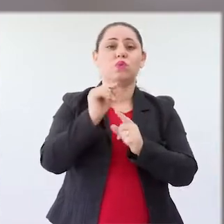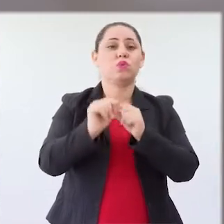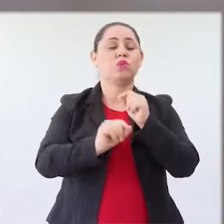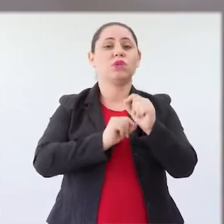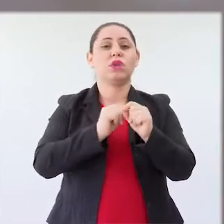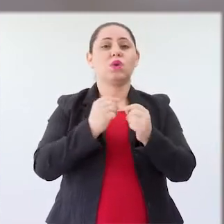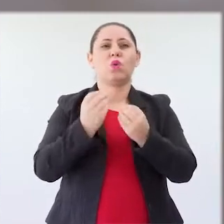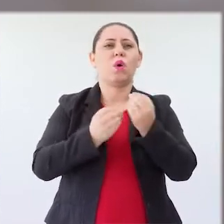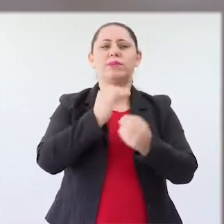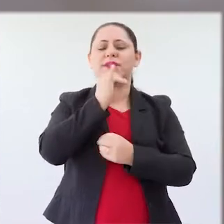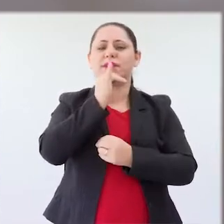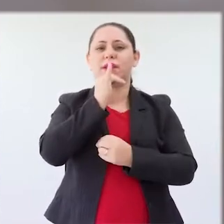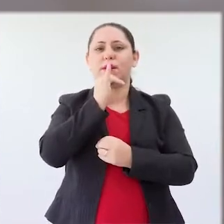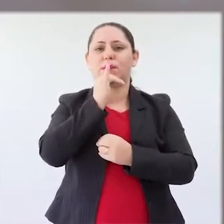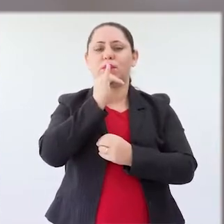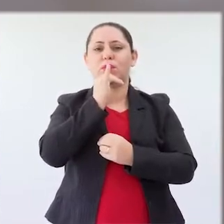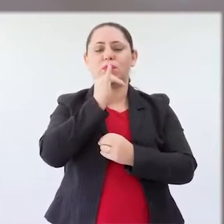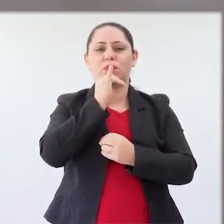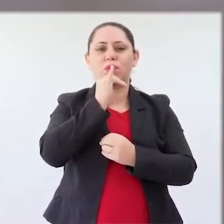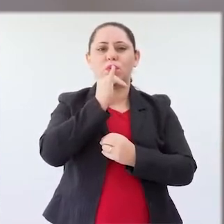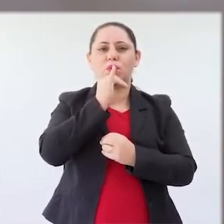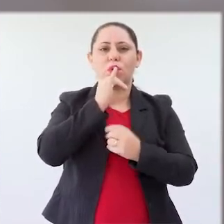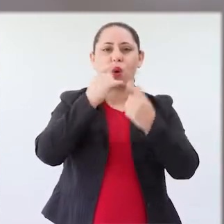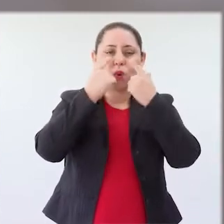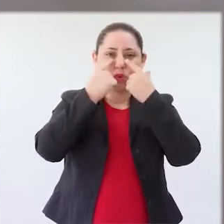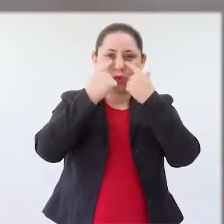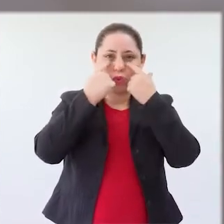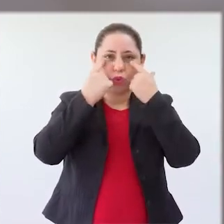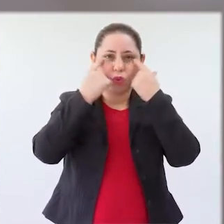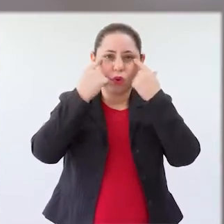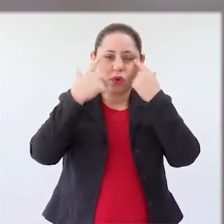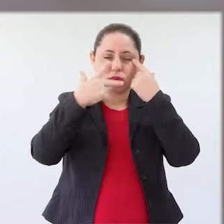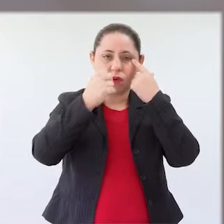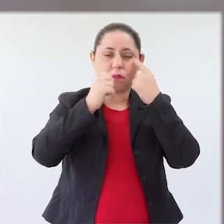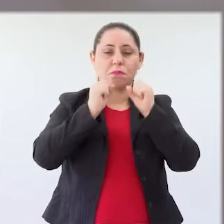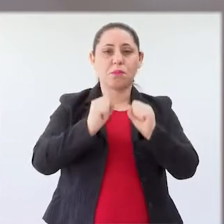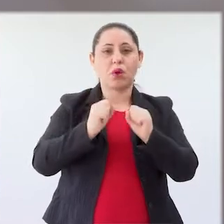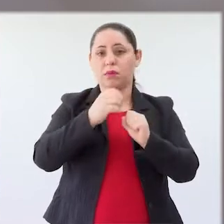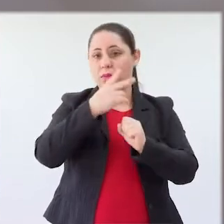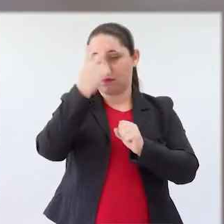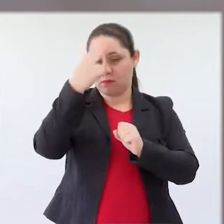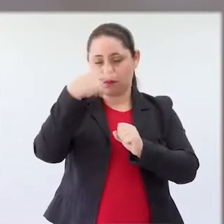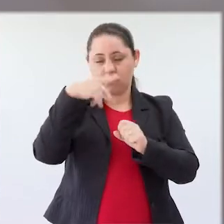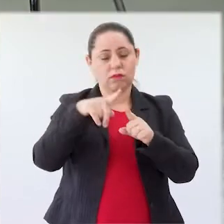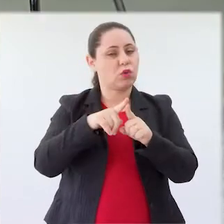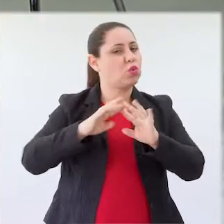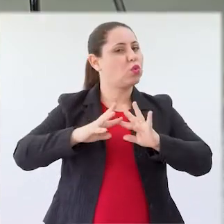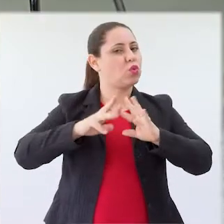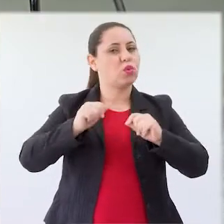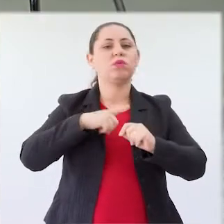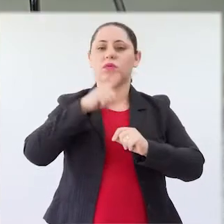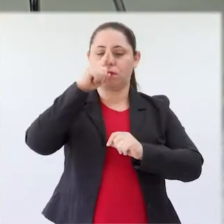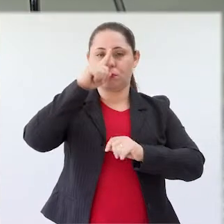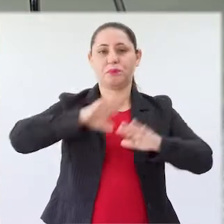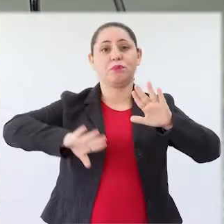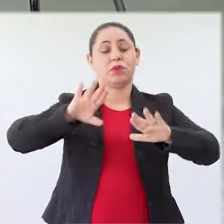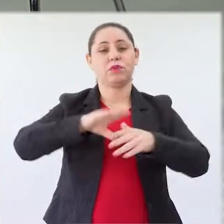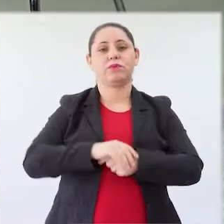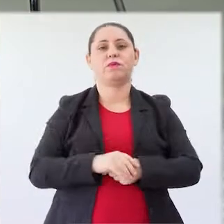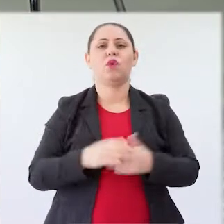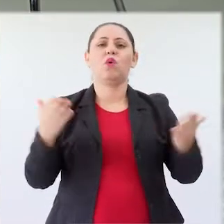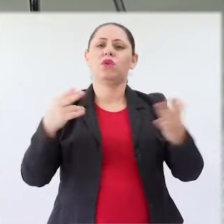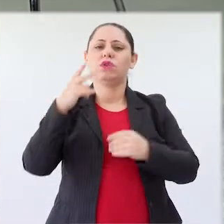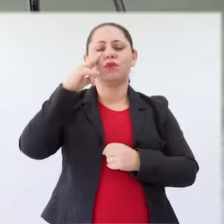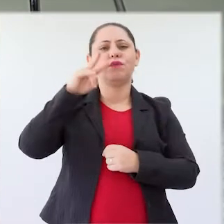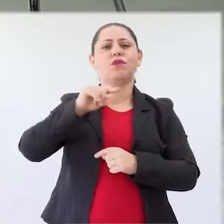como preenchimento de olheira, pacientes podem ter cegueira. Então, tudo é um risco. Hoje em dia, a gente vê aí muitos